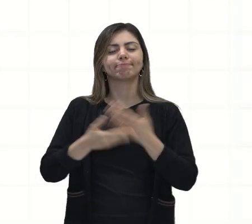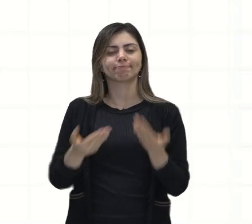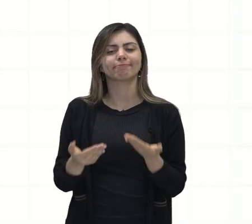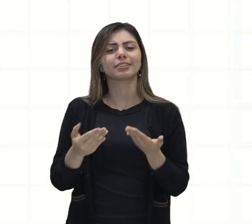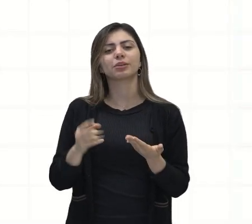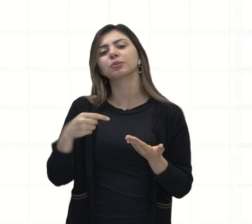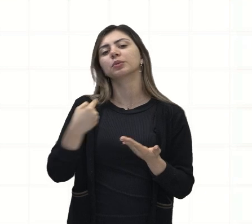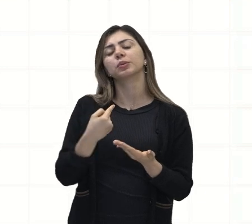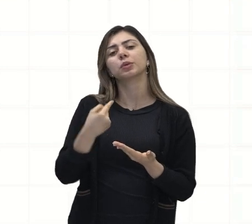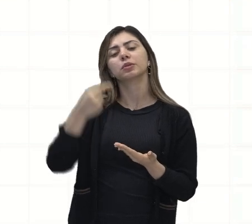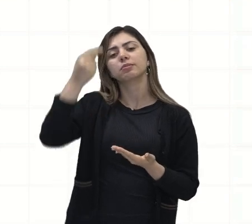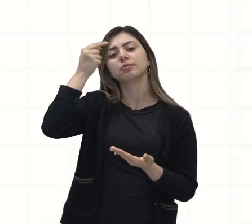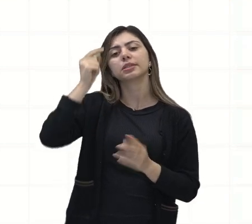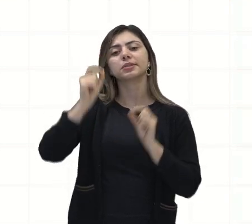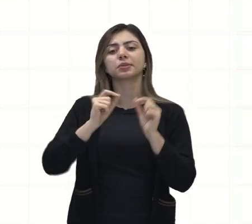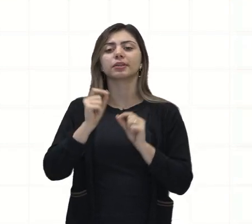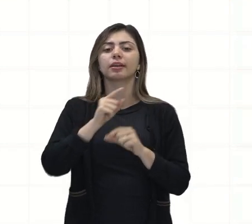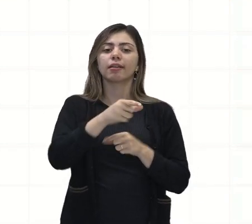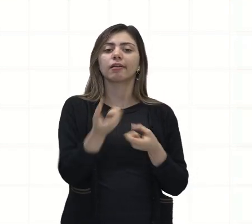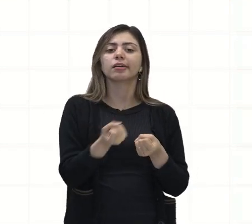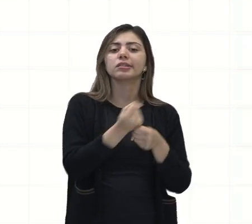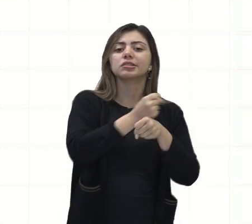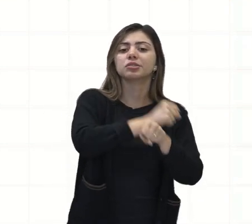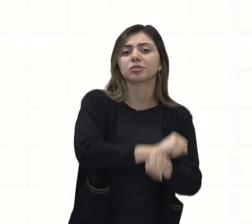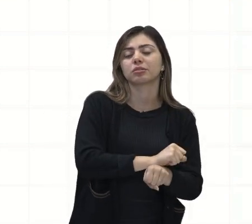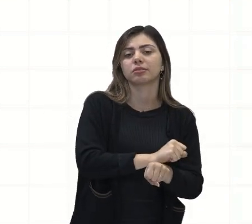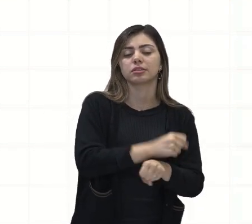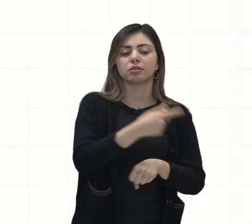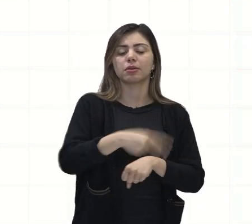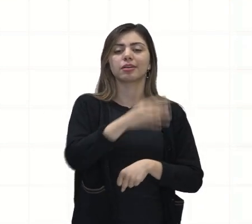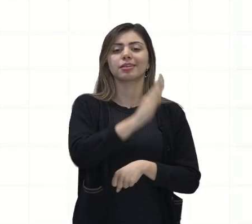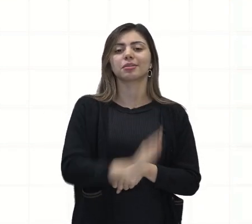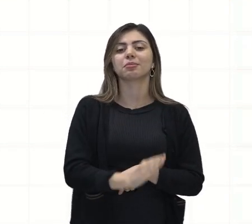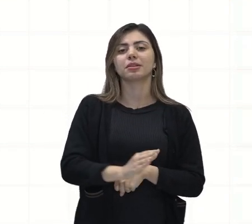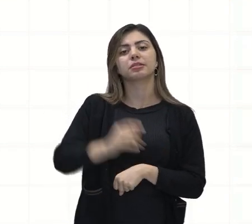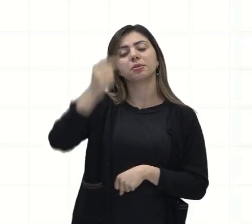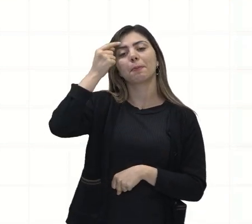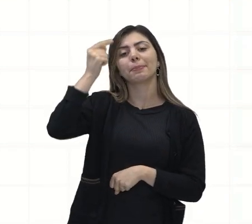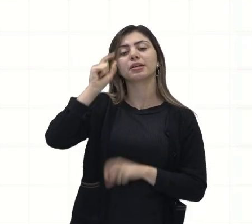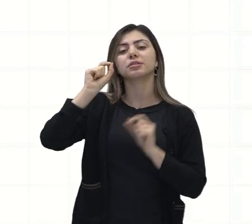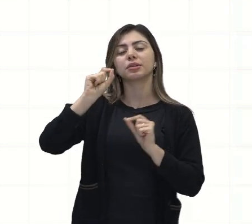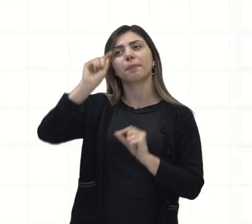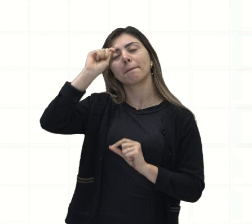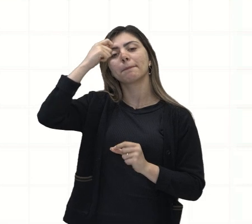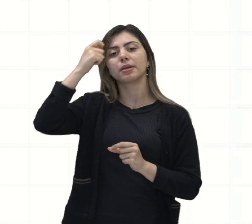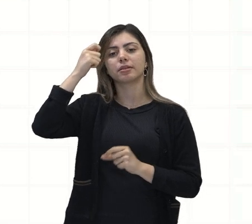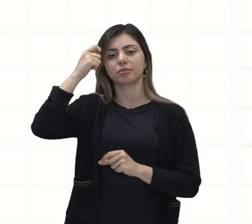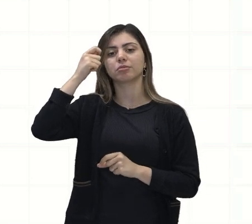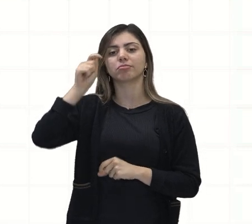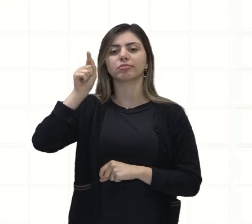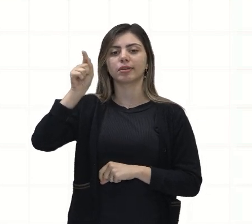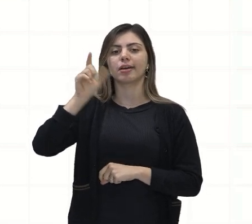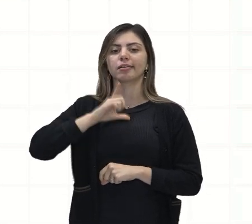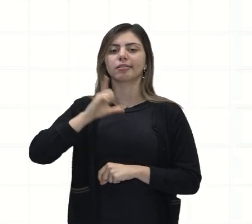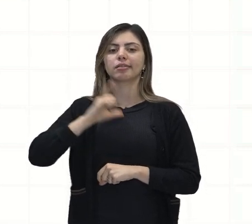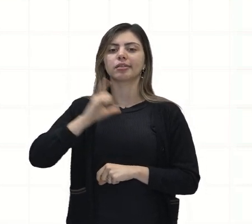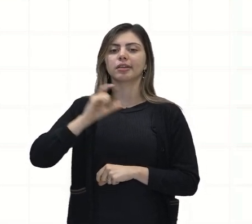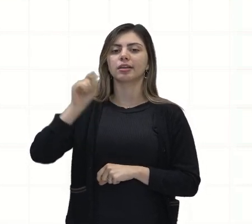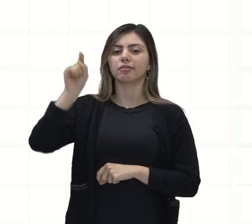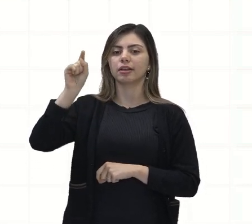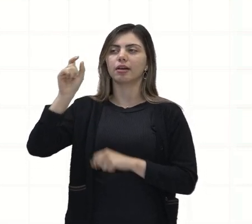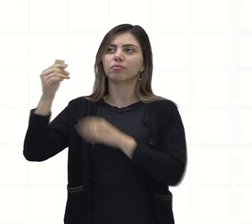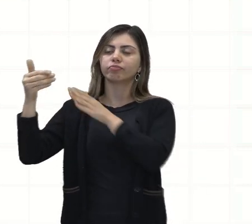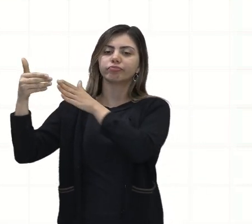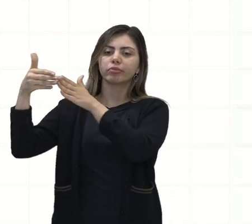Embora muitos associados à escravidão no Brasil, principalmente aos africanos trazidos como escravizados